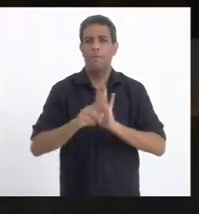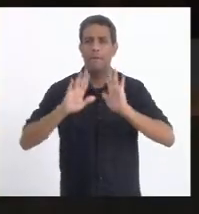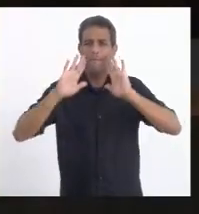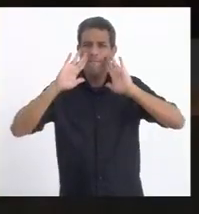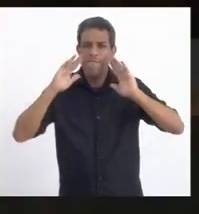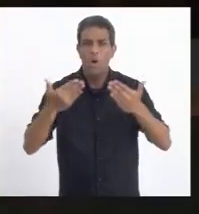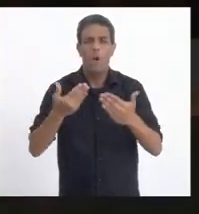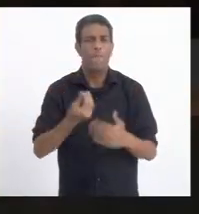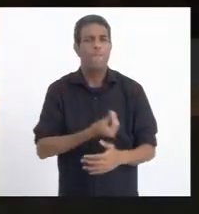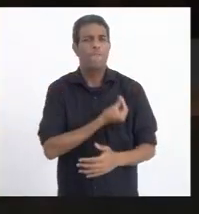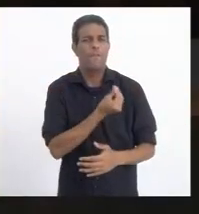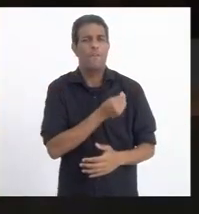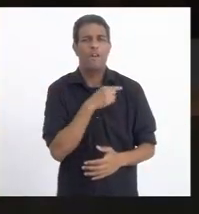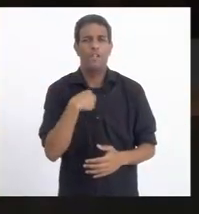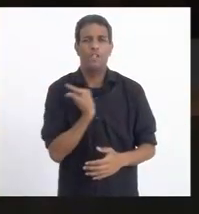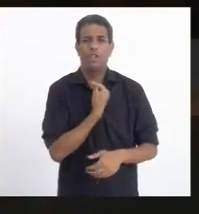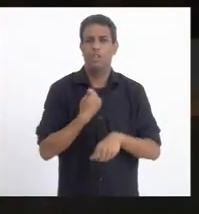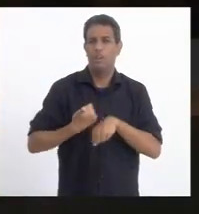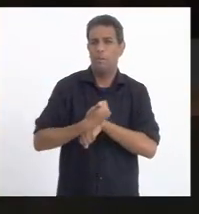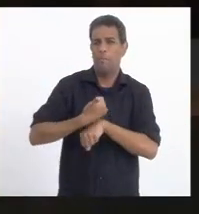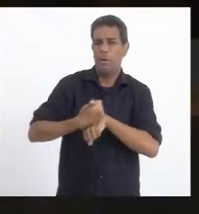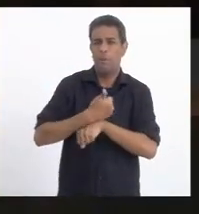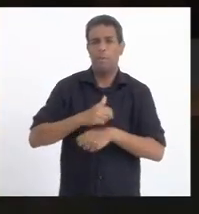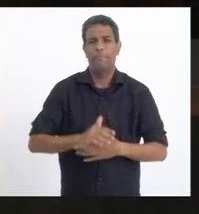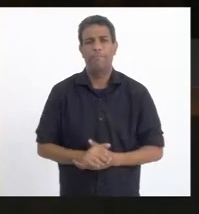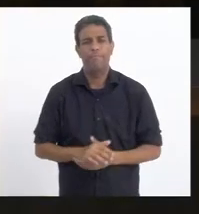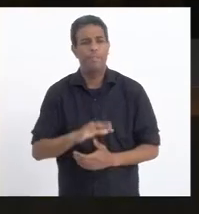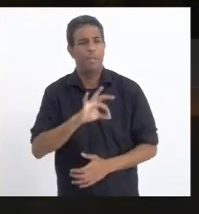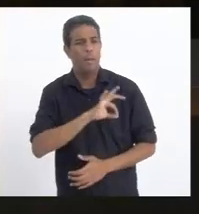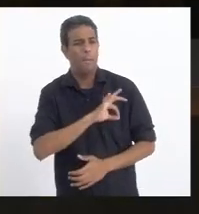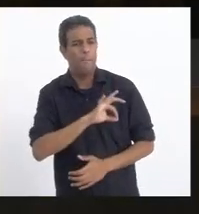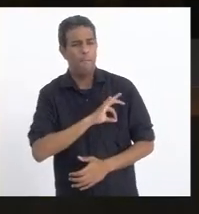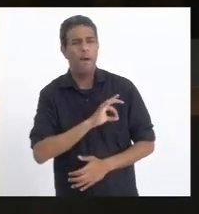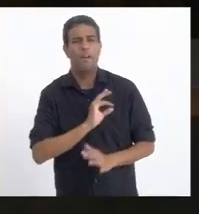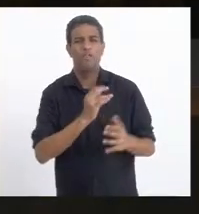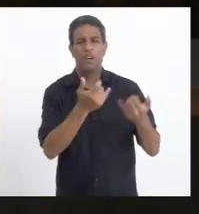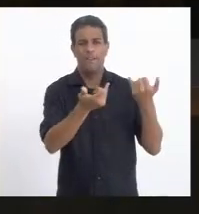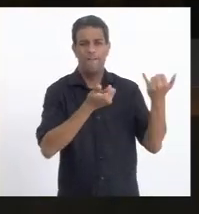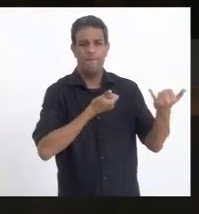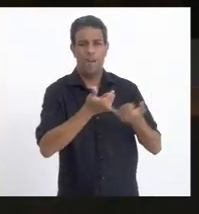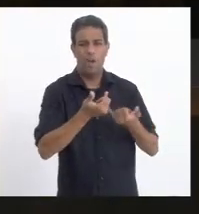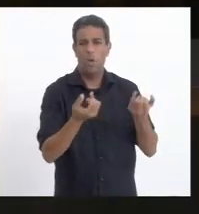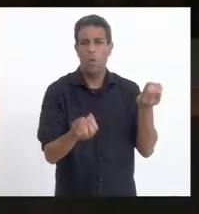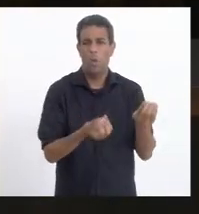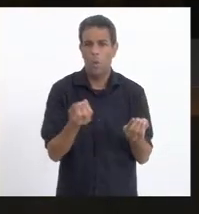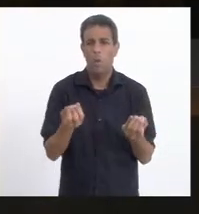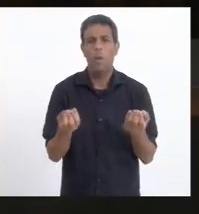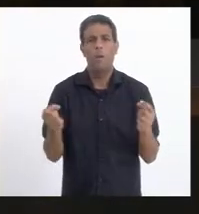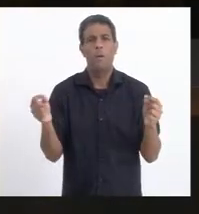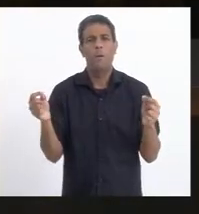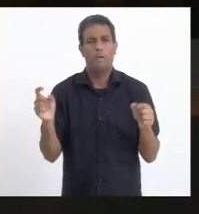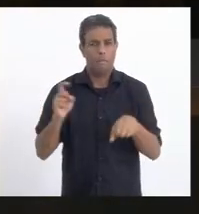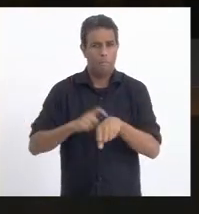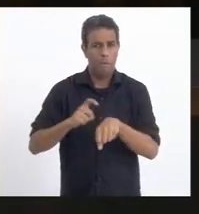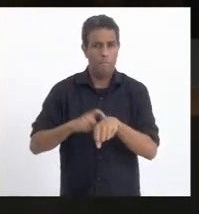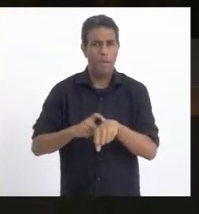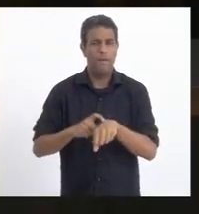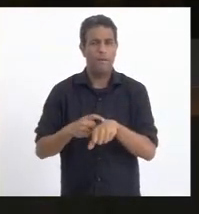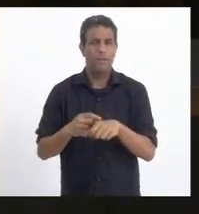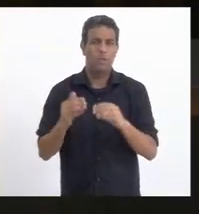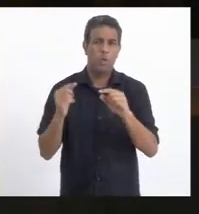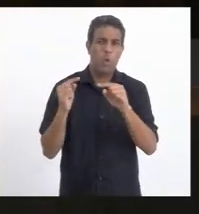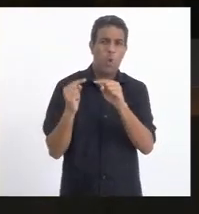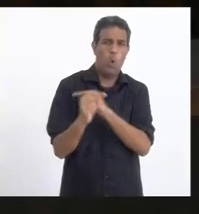desistir enquanto profissional um policial militar até falou para mim assim deputada teve um momento que eu nem